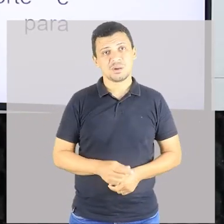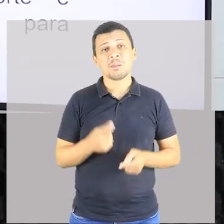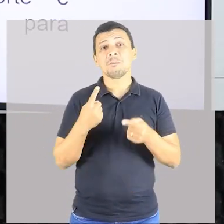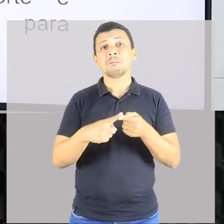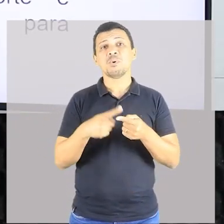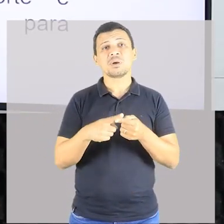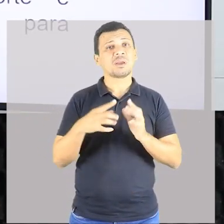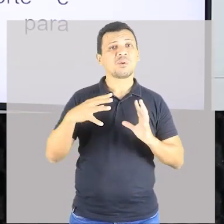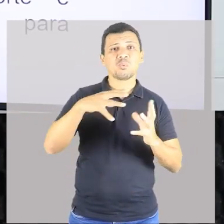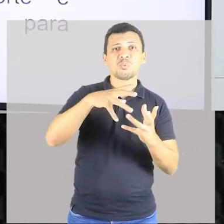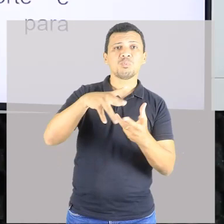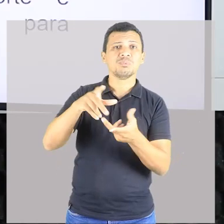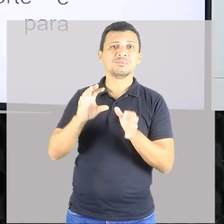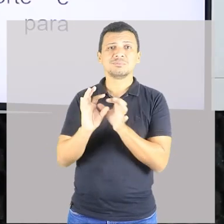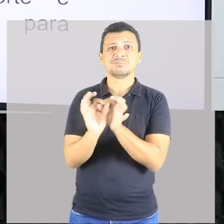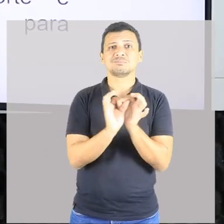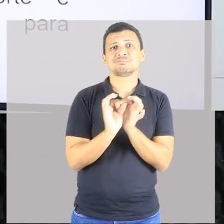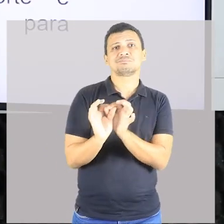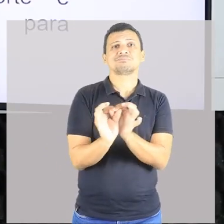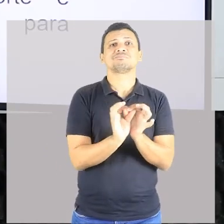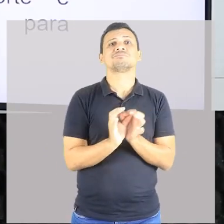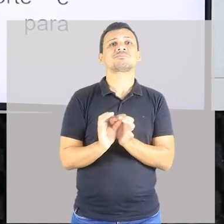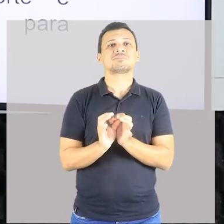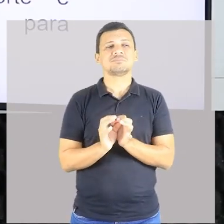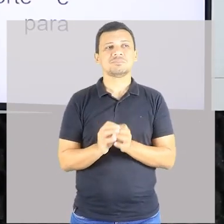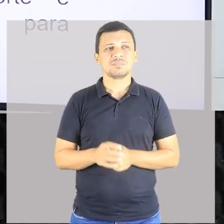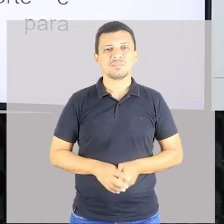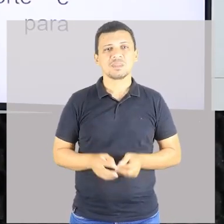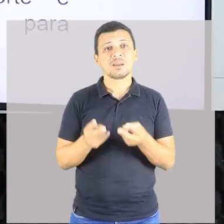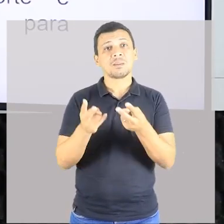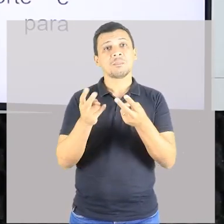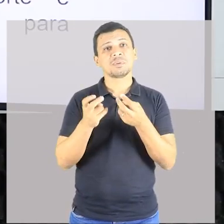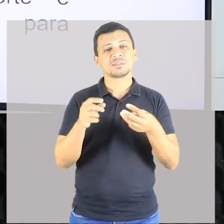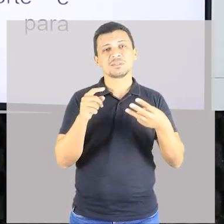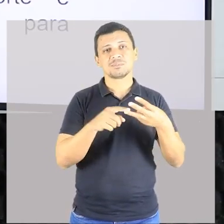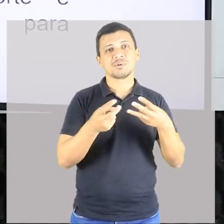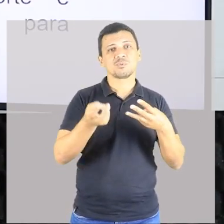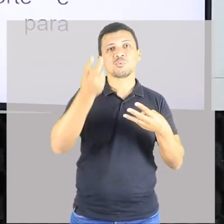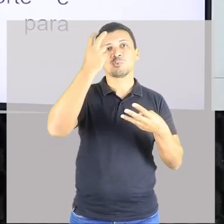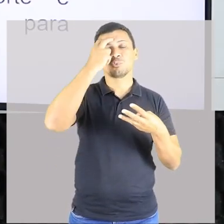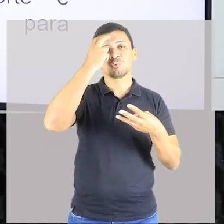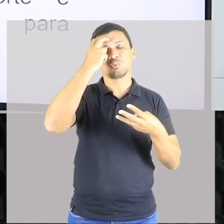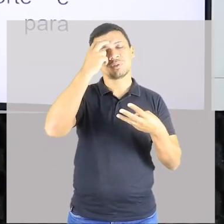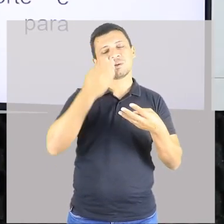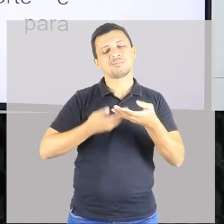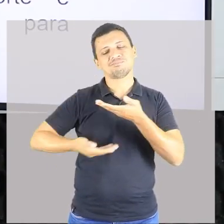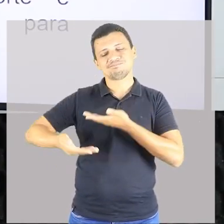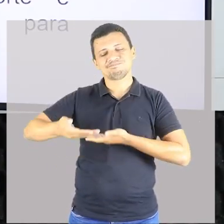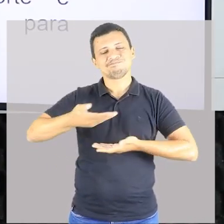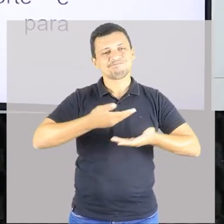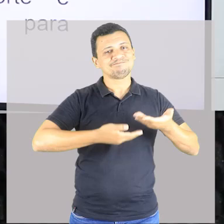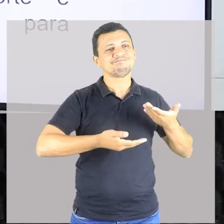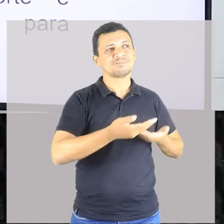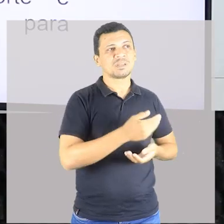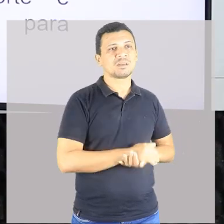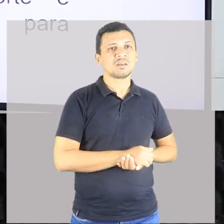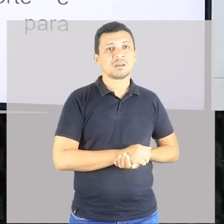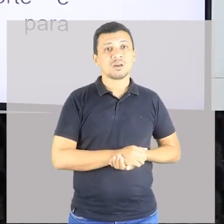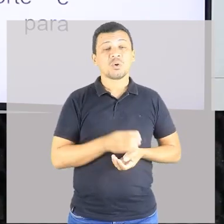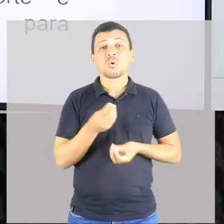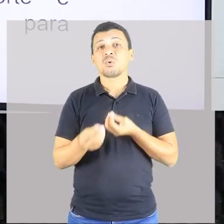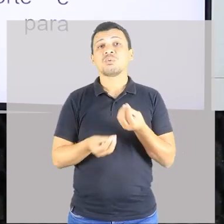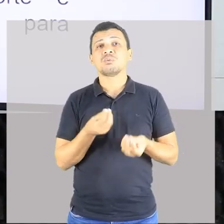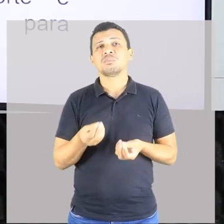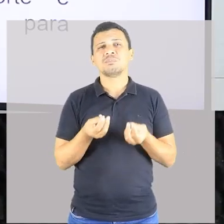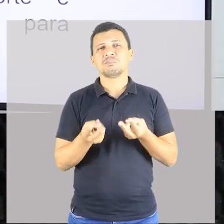mundial, tá? E para a gente, muito perceptível, é a troca cultural. Se nós formos analisar hoje, estudante, percebe